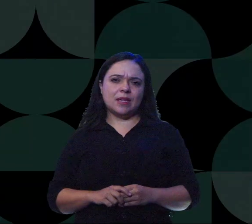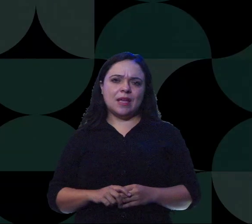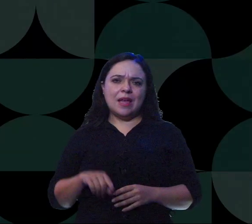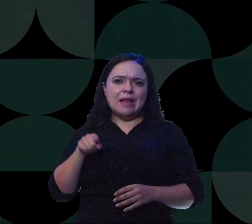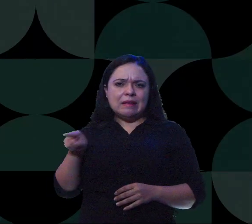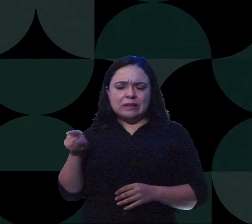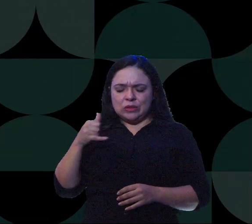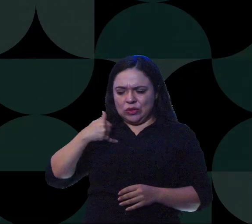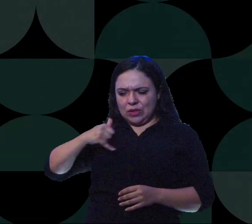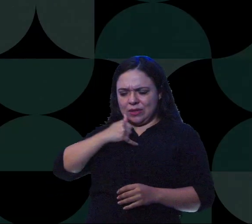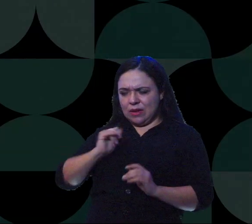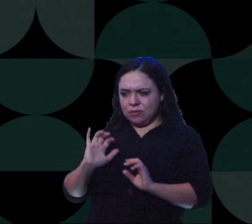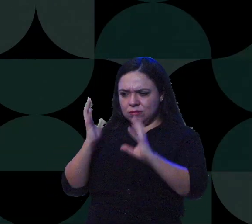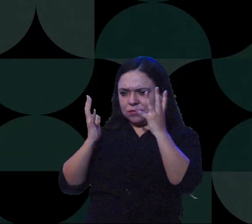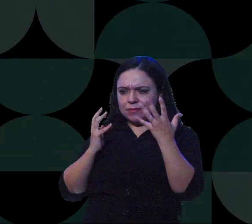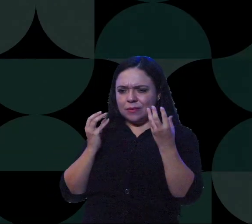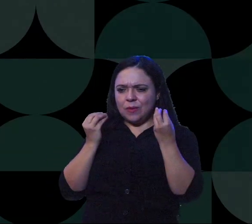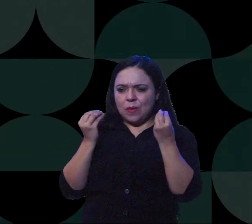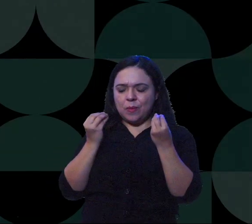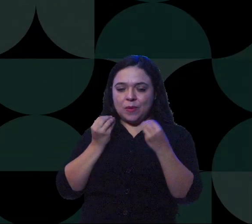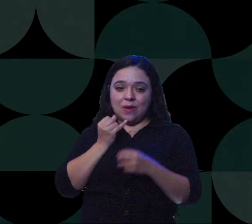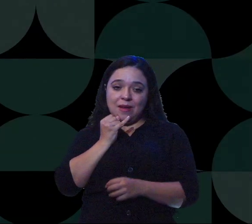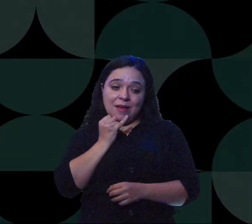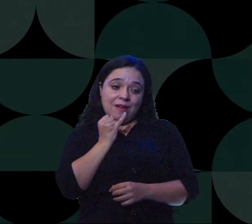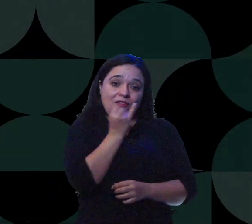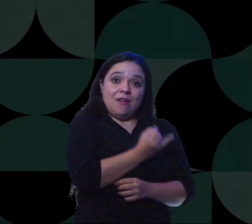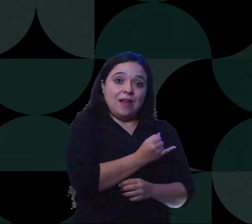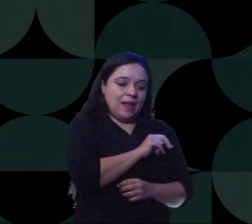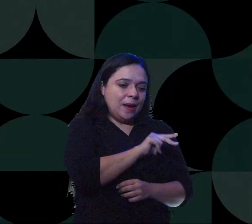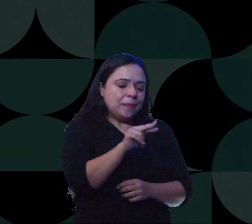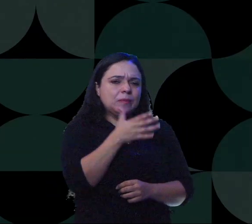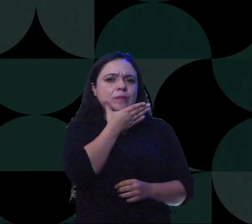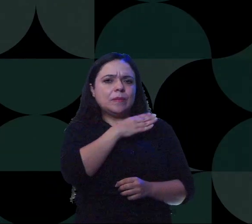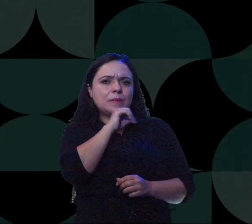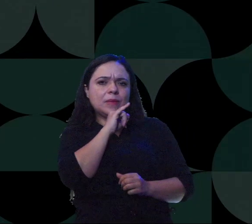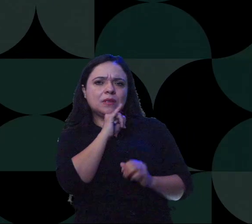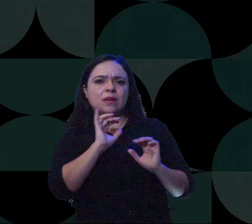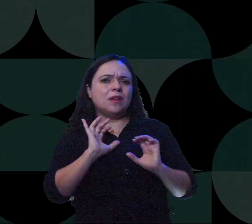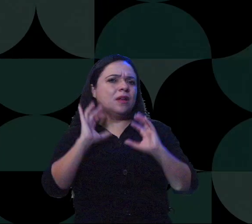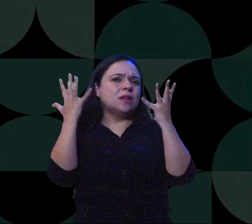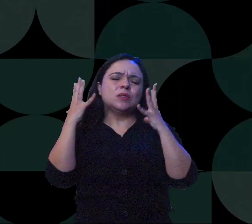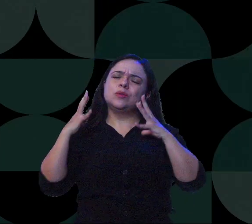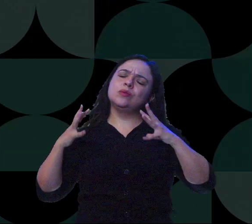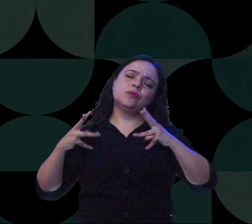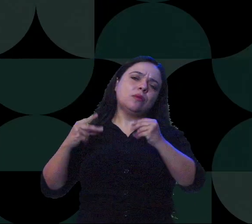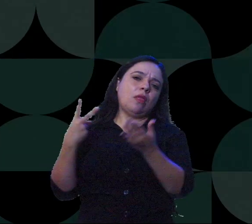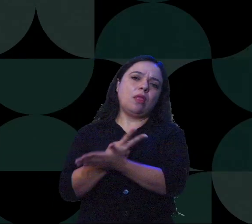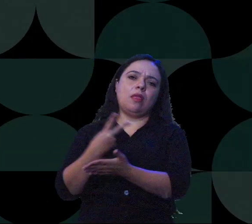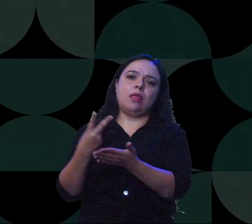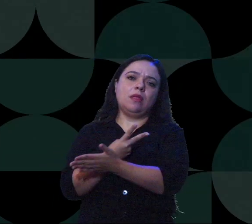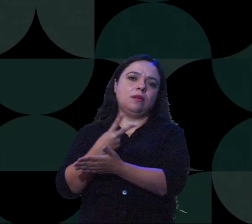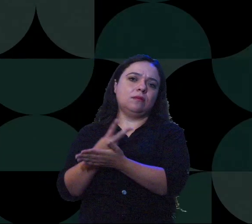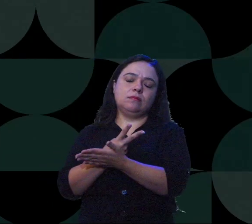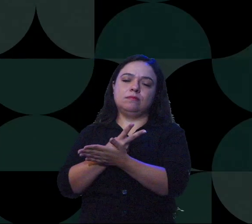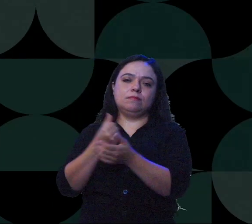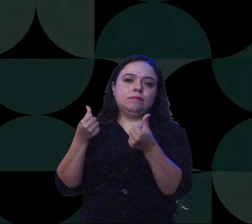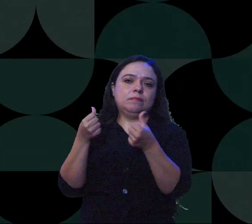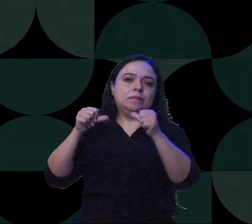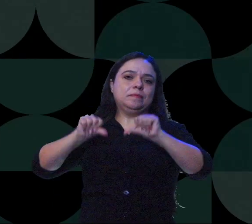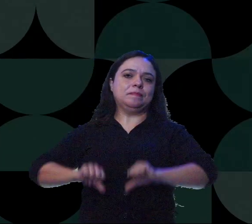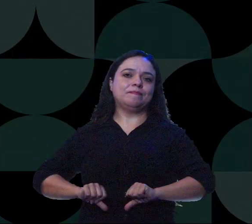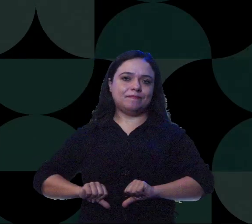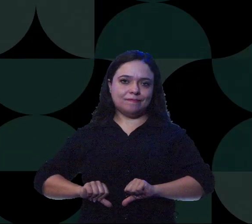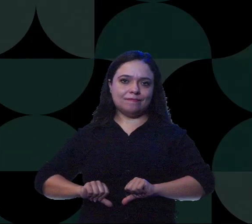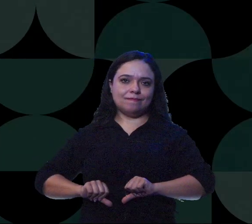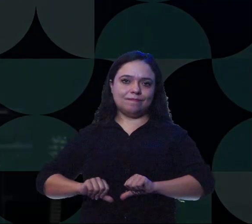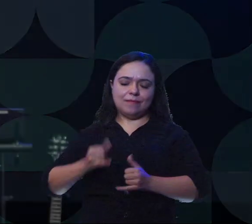parece que, à medida que ele compartilha o sonho com seus irmãos e com seus pais, tudo se complica, tudo fica mais difícil, tudo